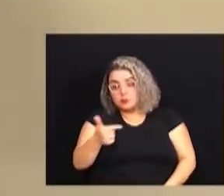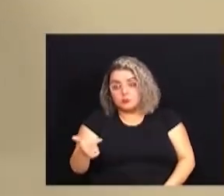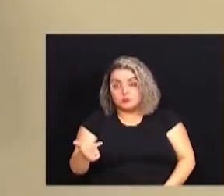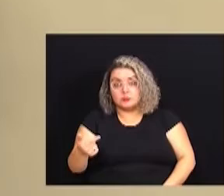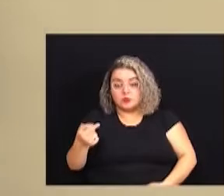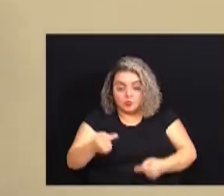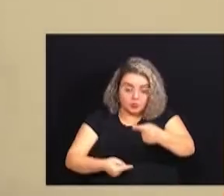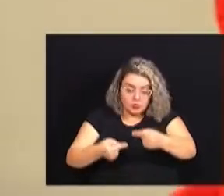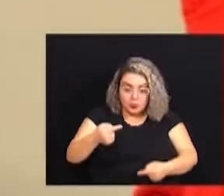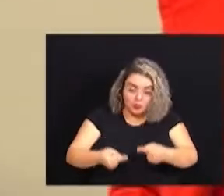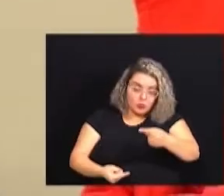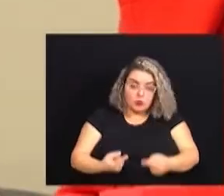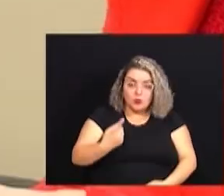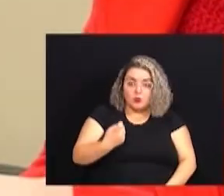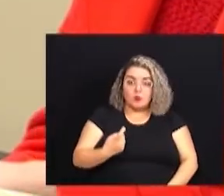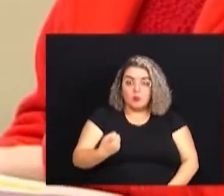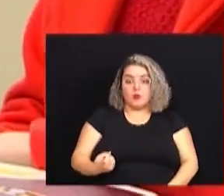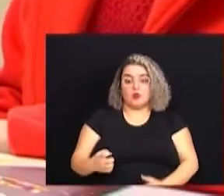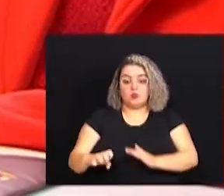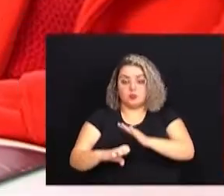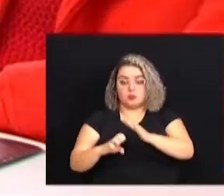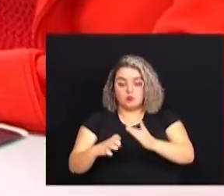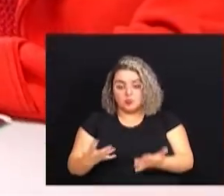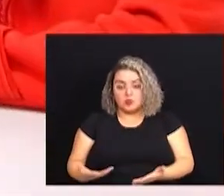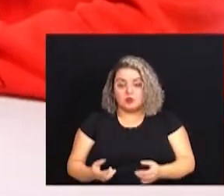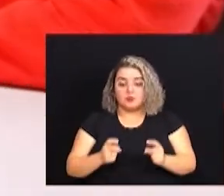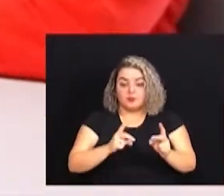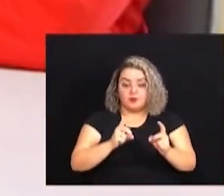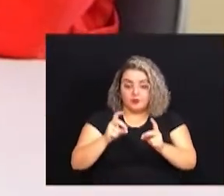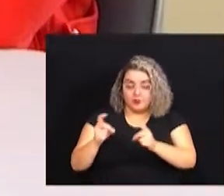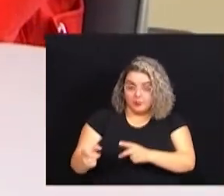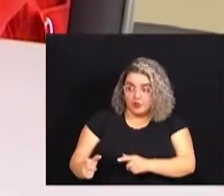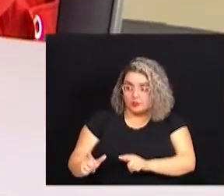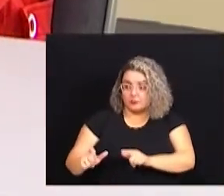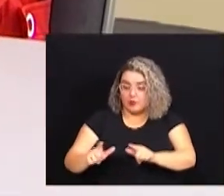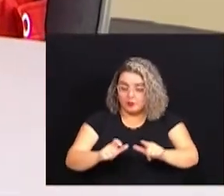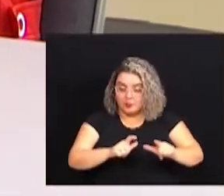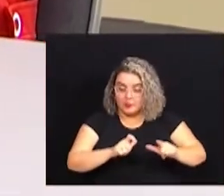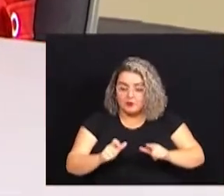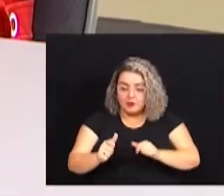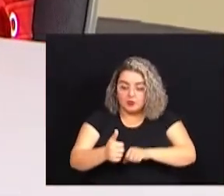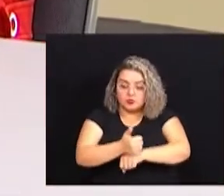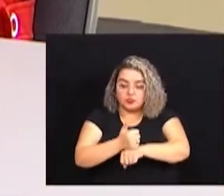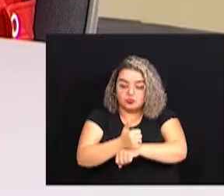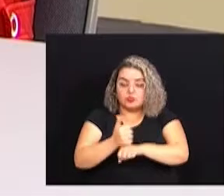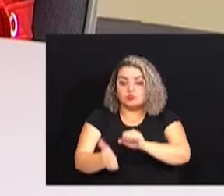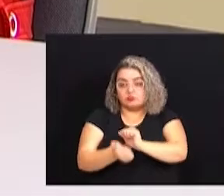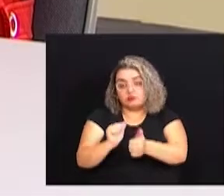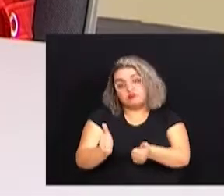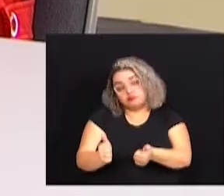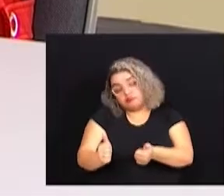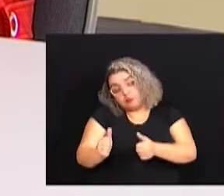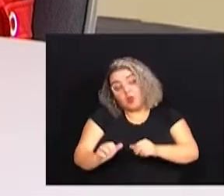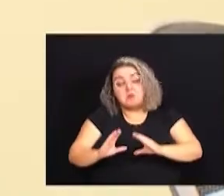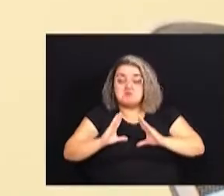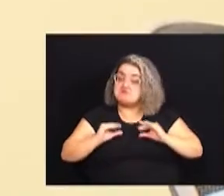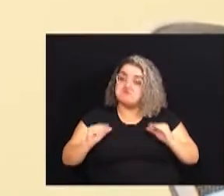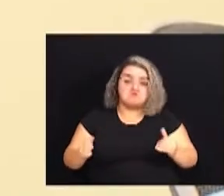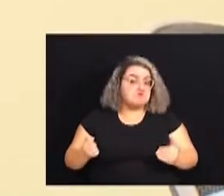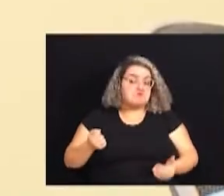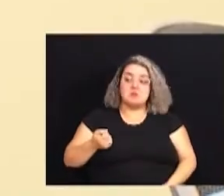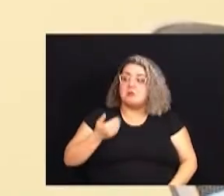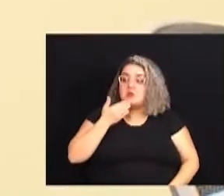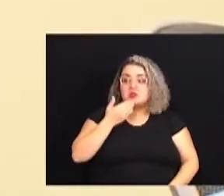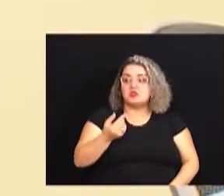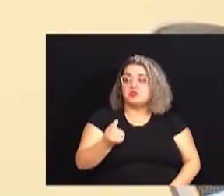concorrência, uma única empresa que vende esse álbum no mundo inteiro, ela também tem uma margem bastante confortável para